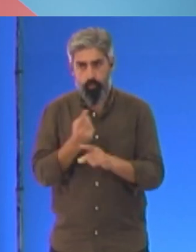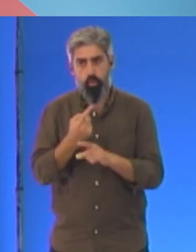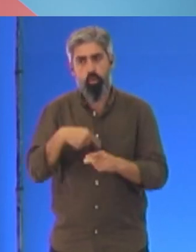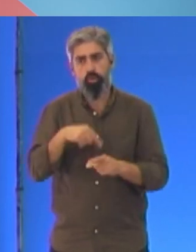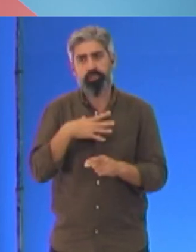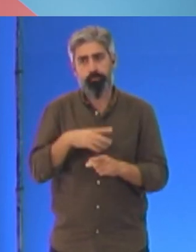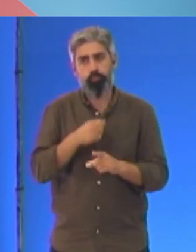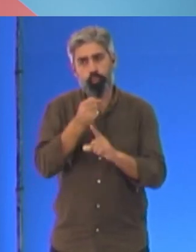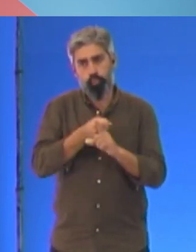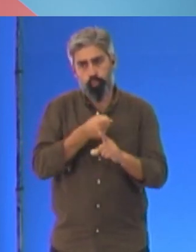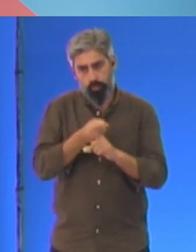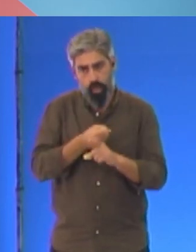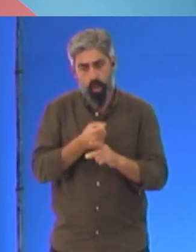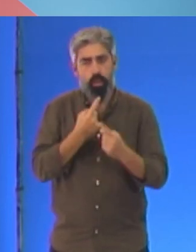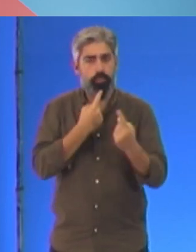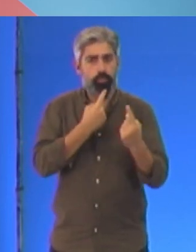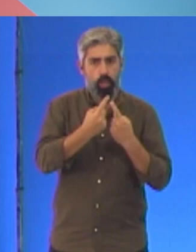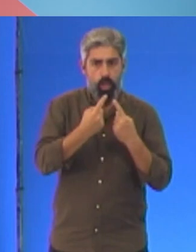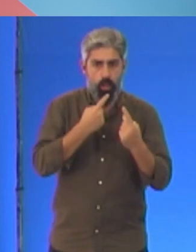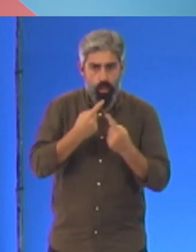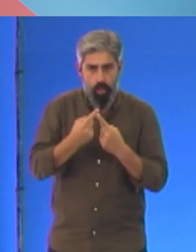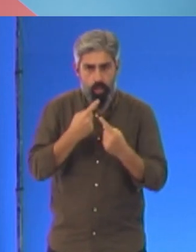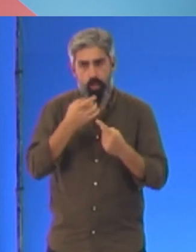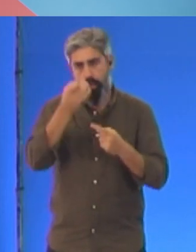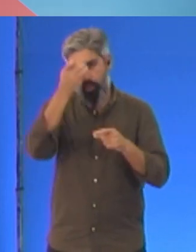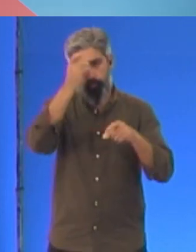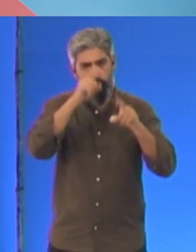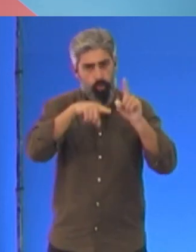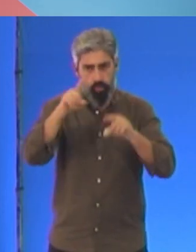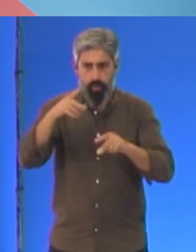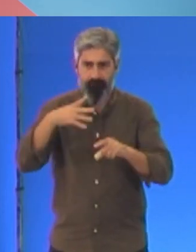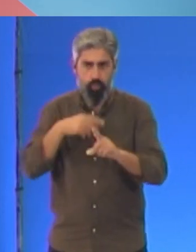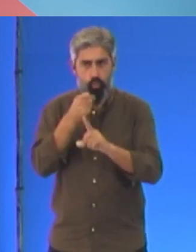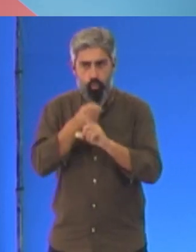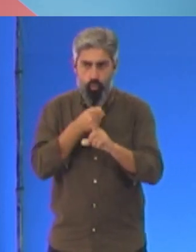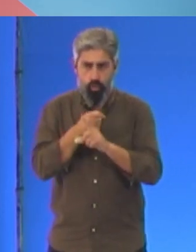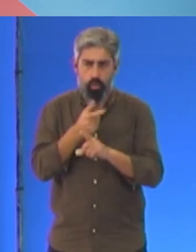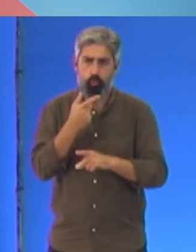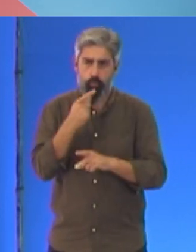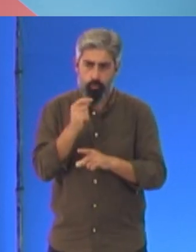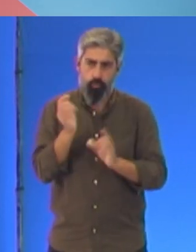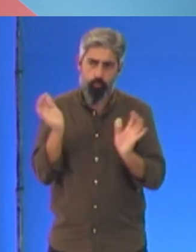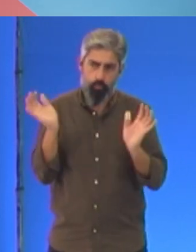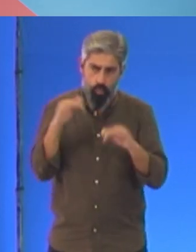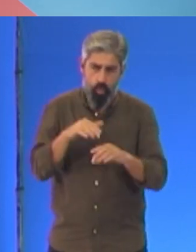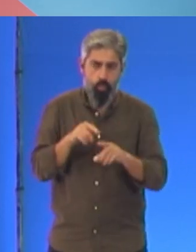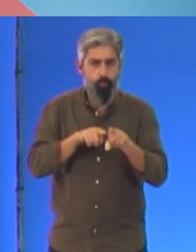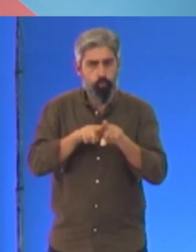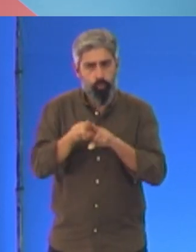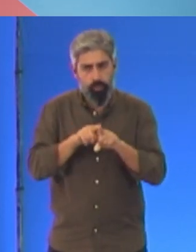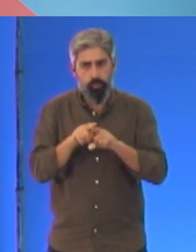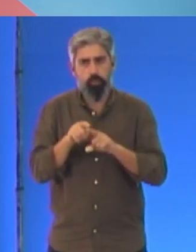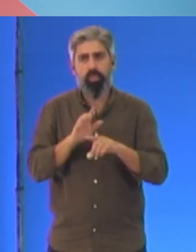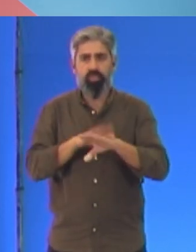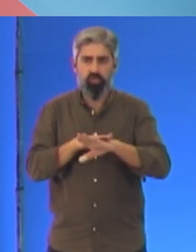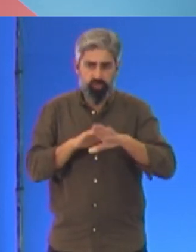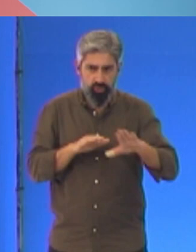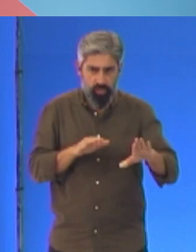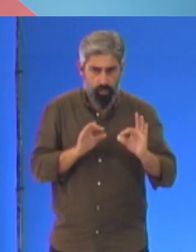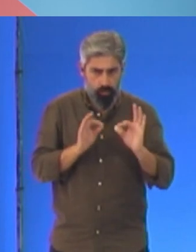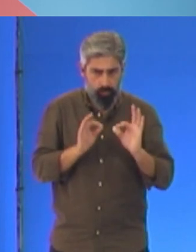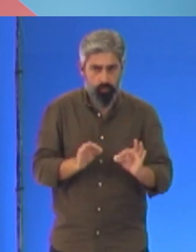queremos lutar pelo diálogo e pela pluralidade Por Um bloco com uma política de